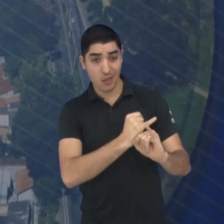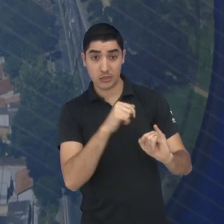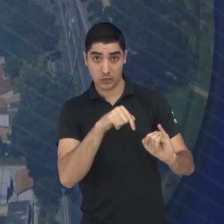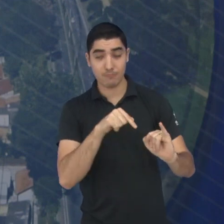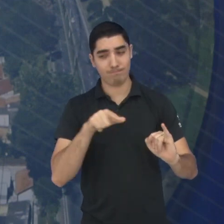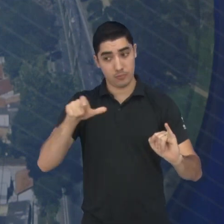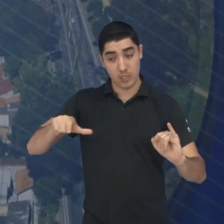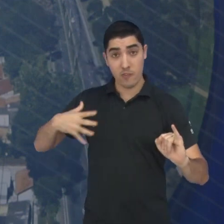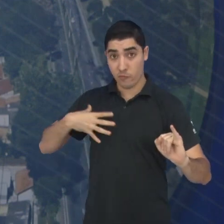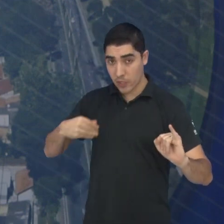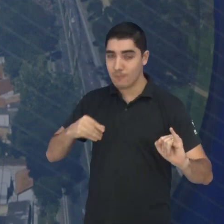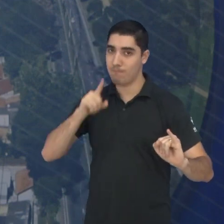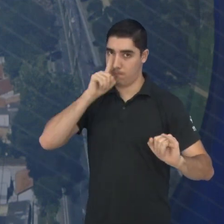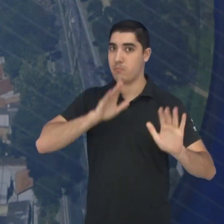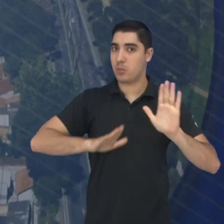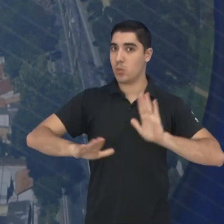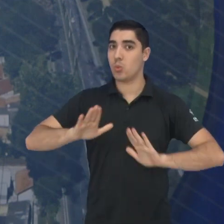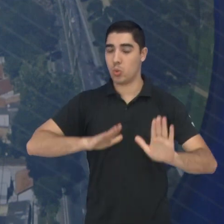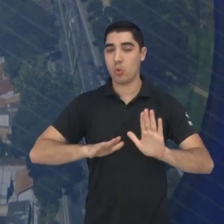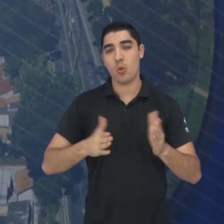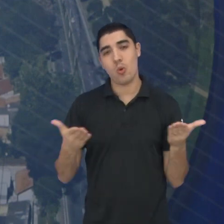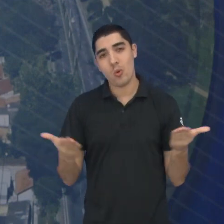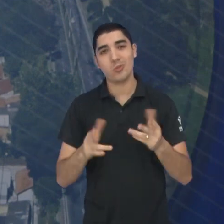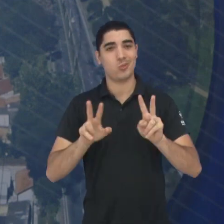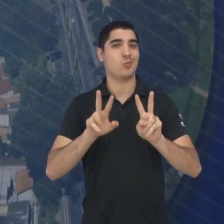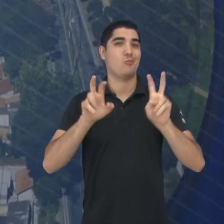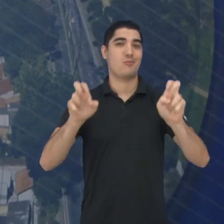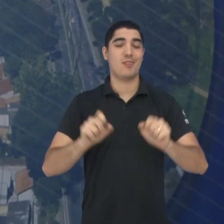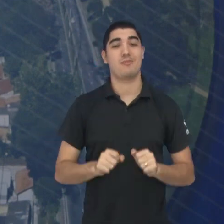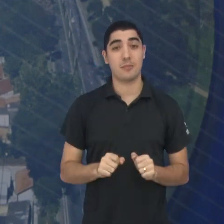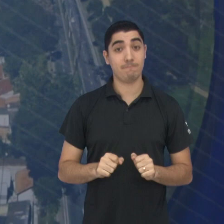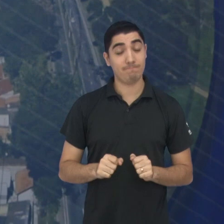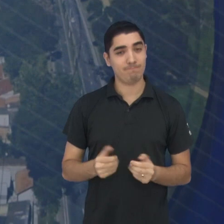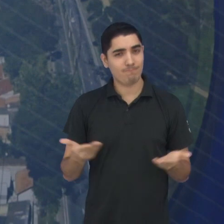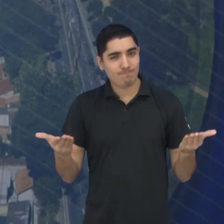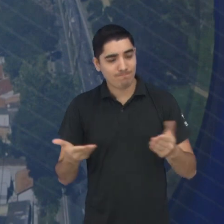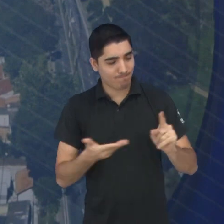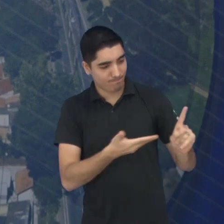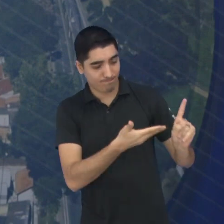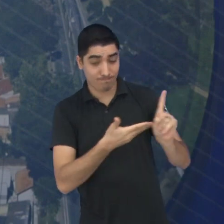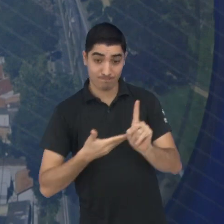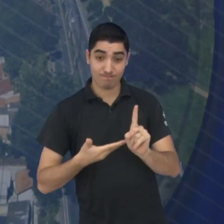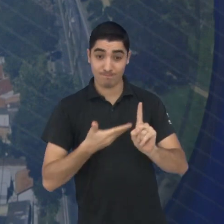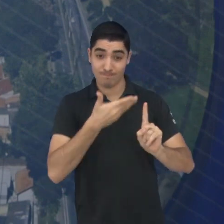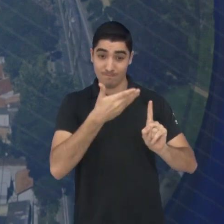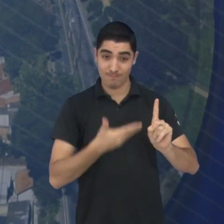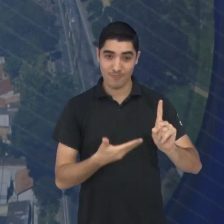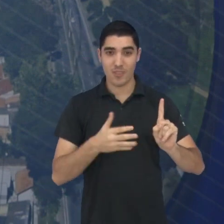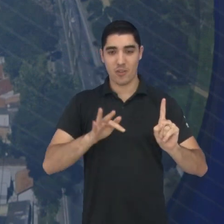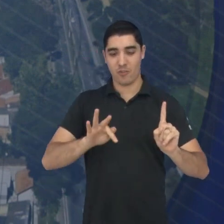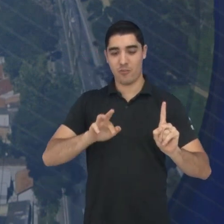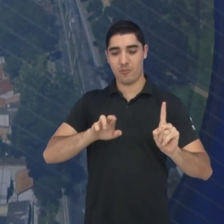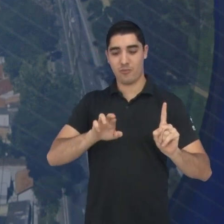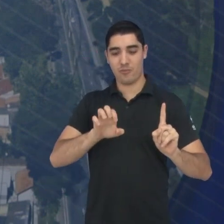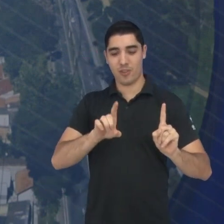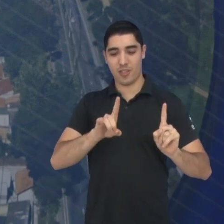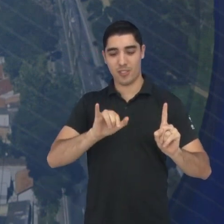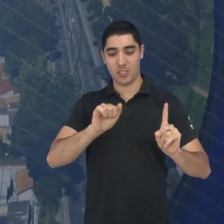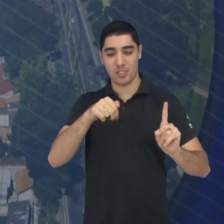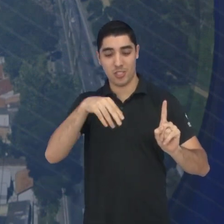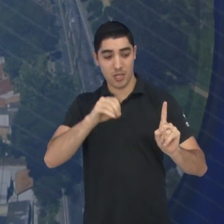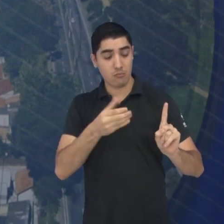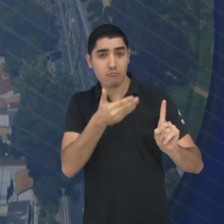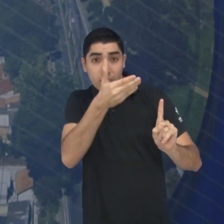os filhos, é o tema do Diálogos de hoje e eu recebo aqui no estúdio o Frediano Teodoro, que